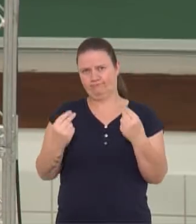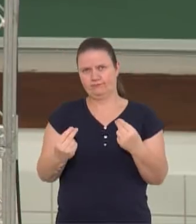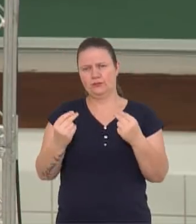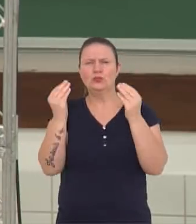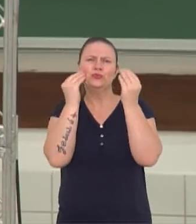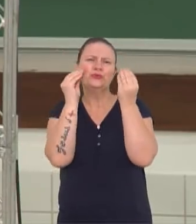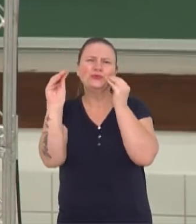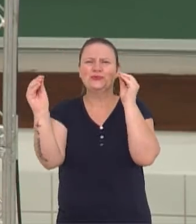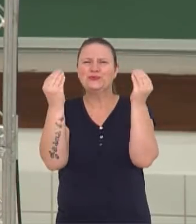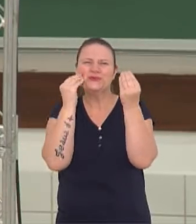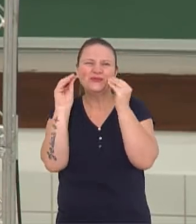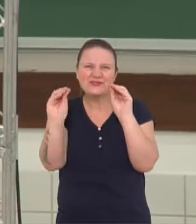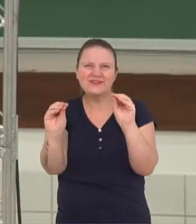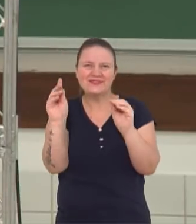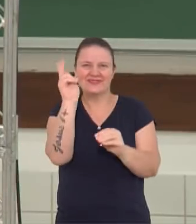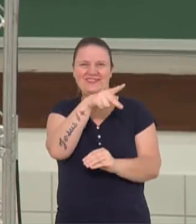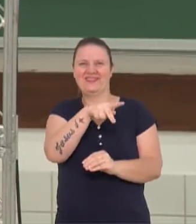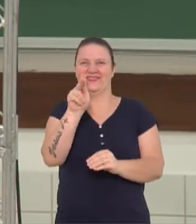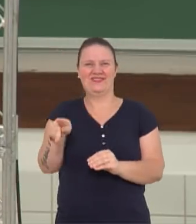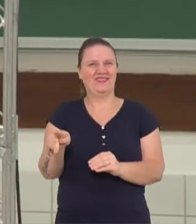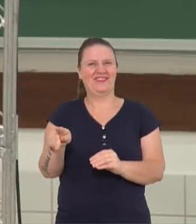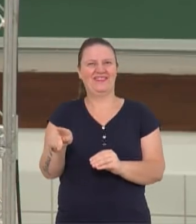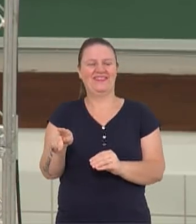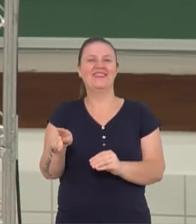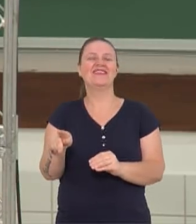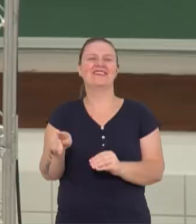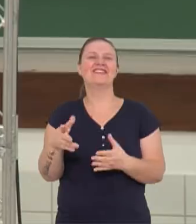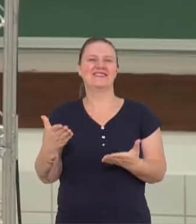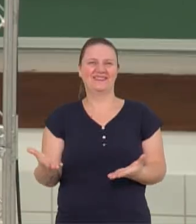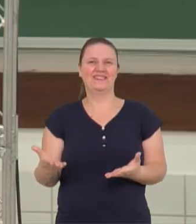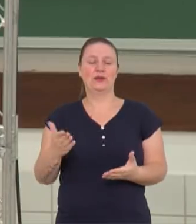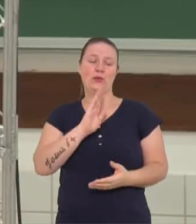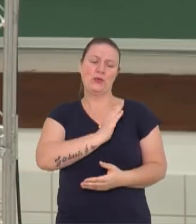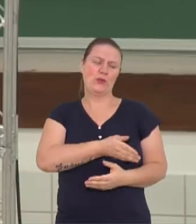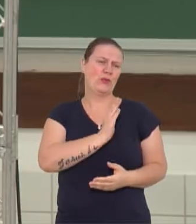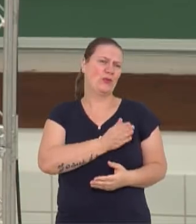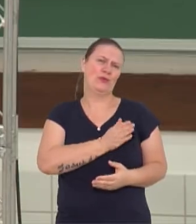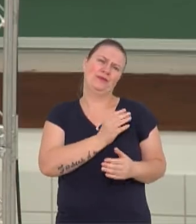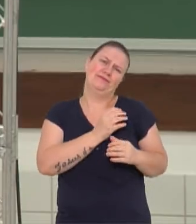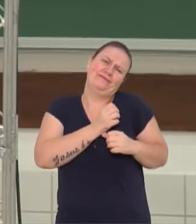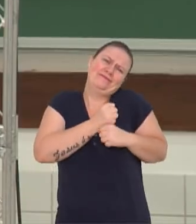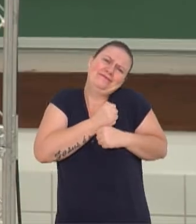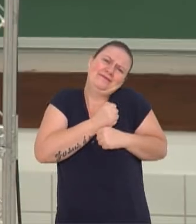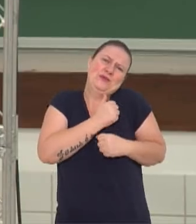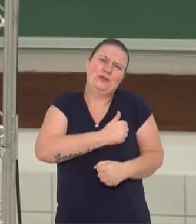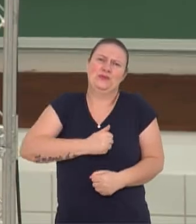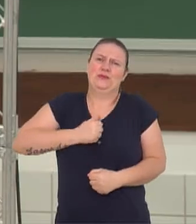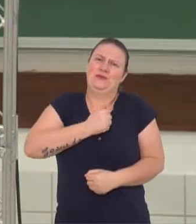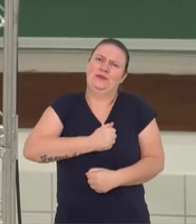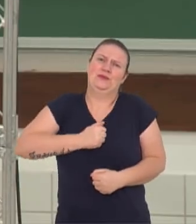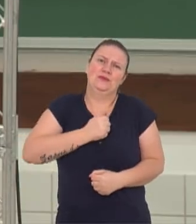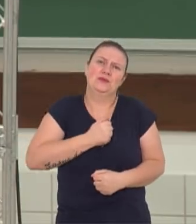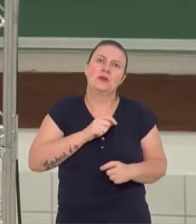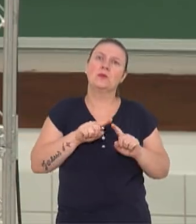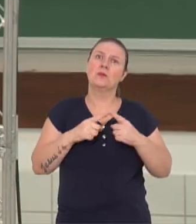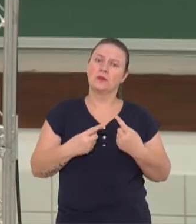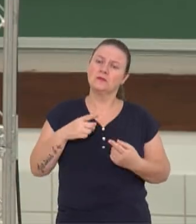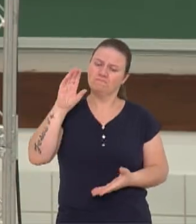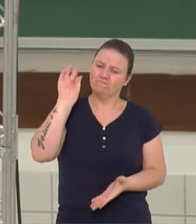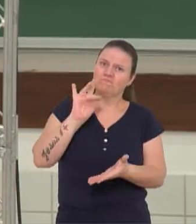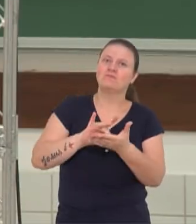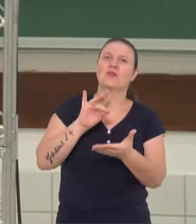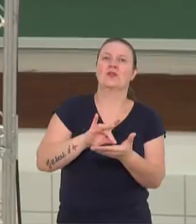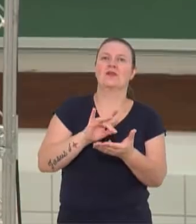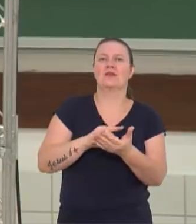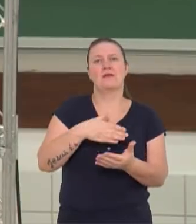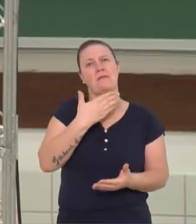Um beijo bem grande da prof para vocês, tá bom? Com o coração bem apertadinho de saudade, mas com certeza